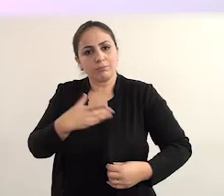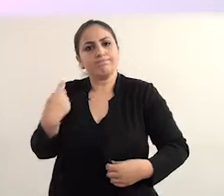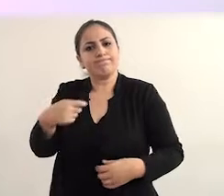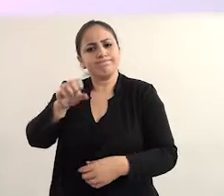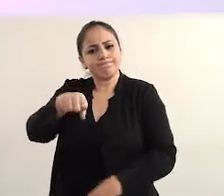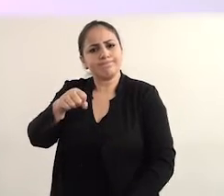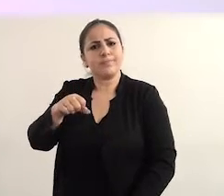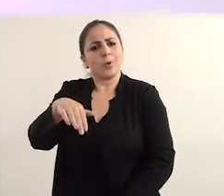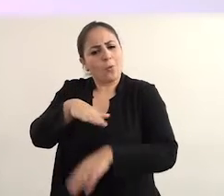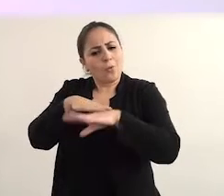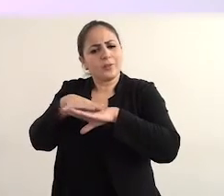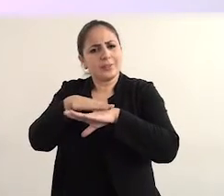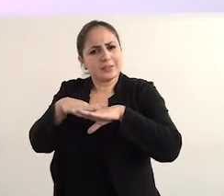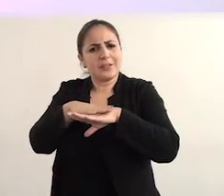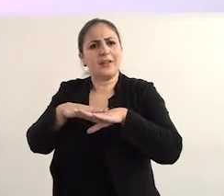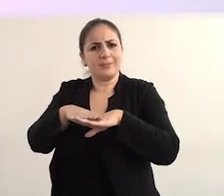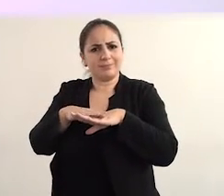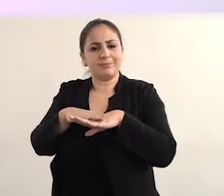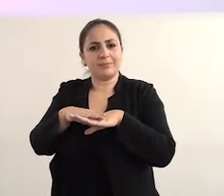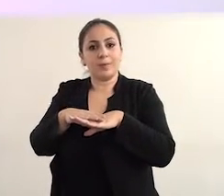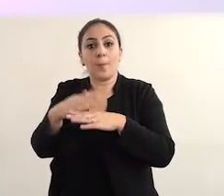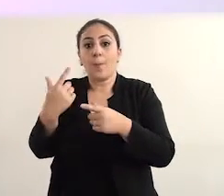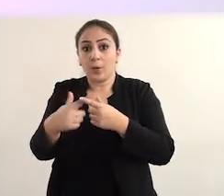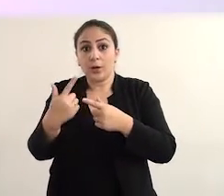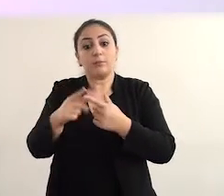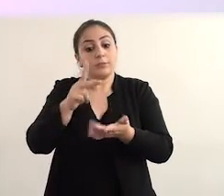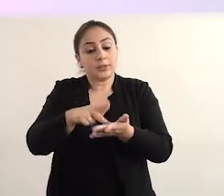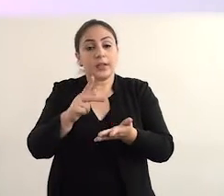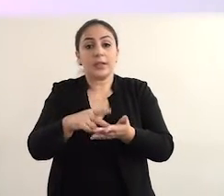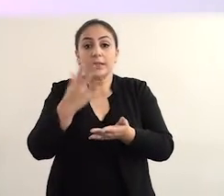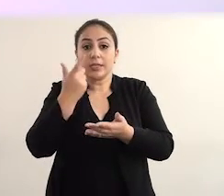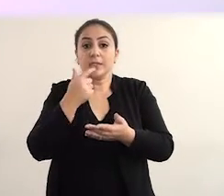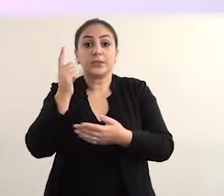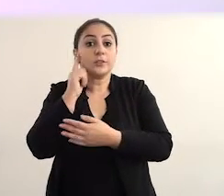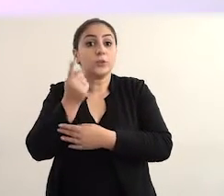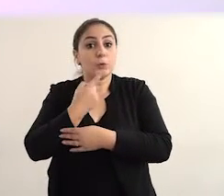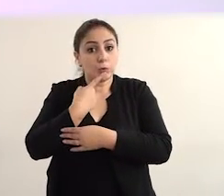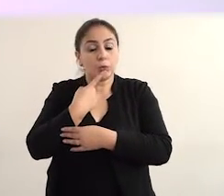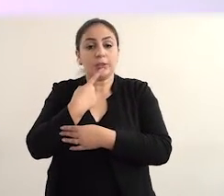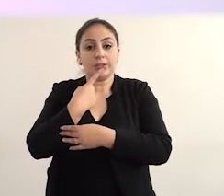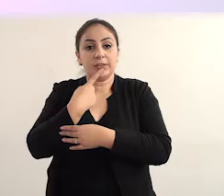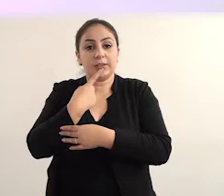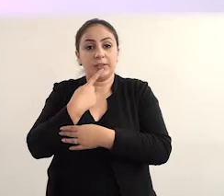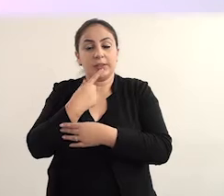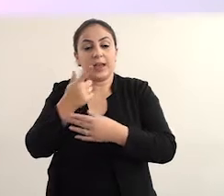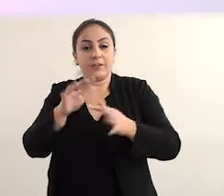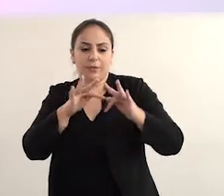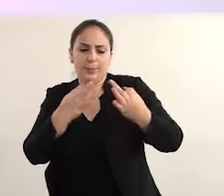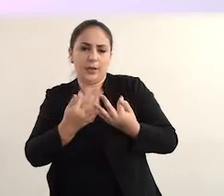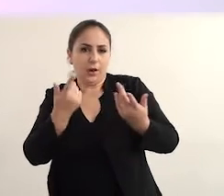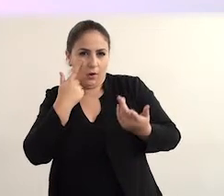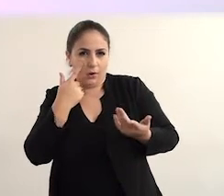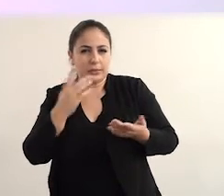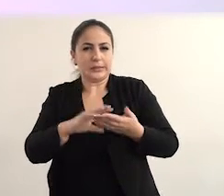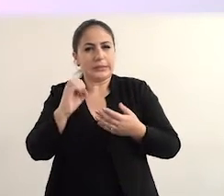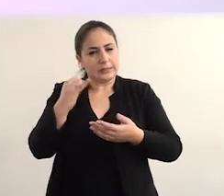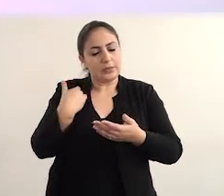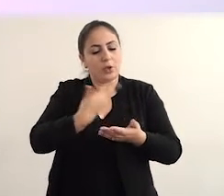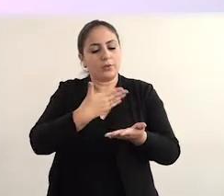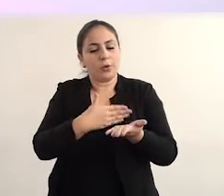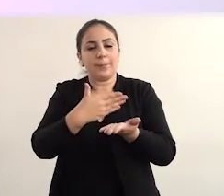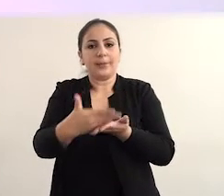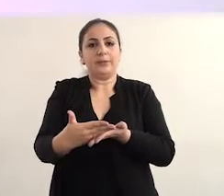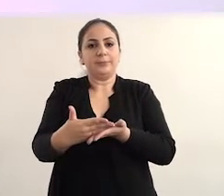sim, conversar muito sobre isso ainda, porque, realmente, as crianças surdas, as famílias, então, né, se a gente for